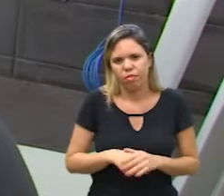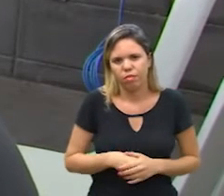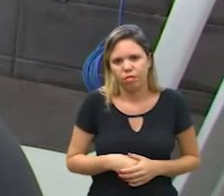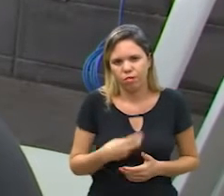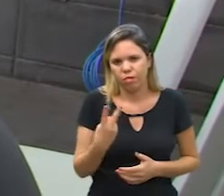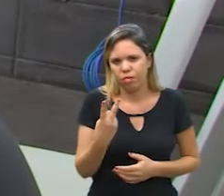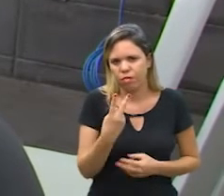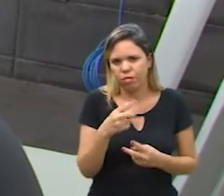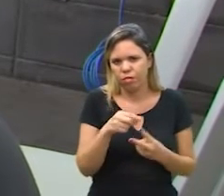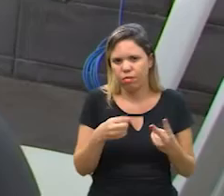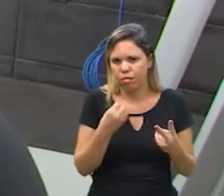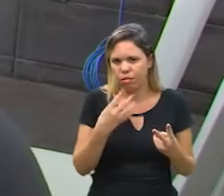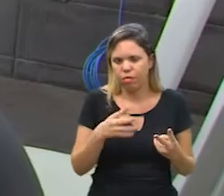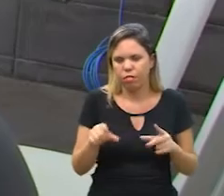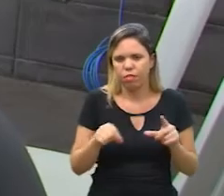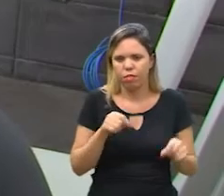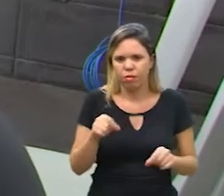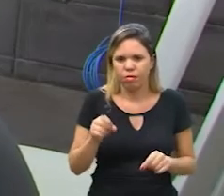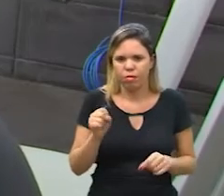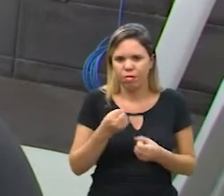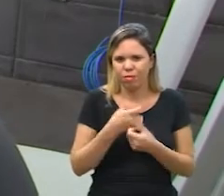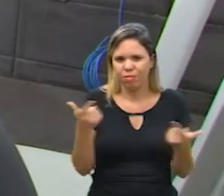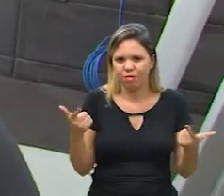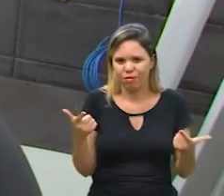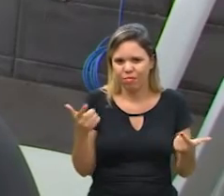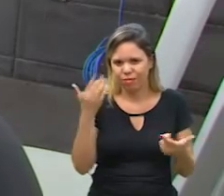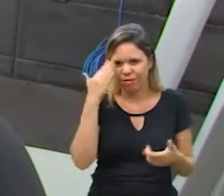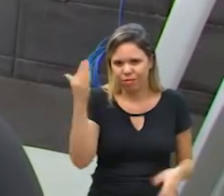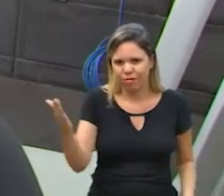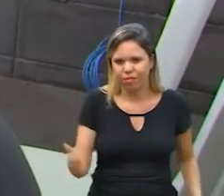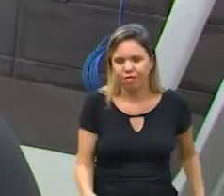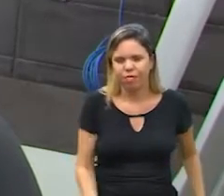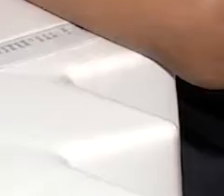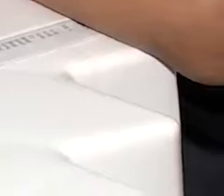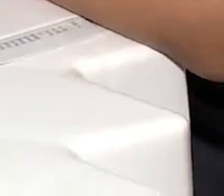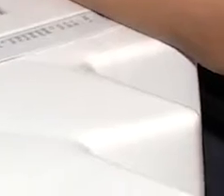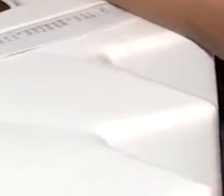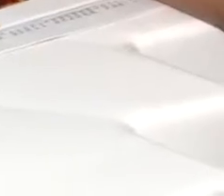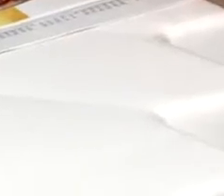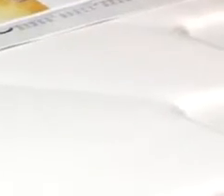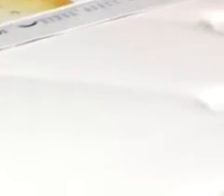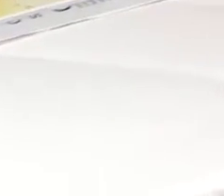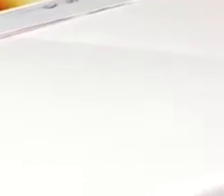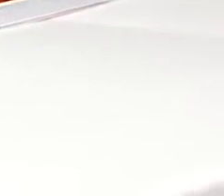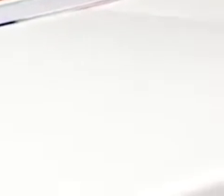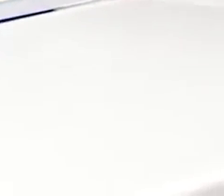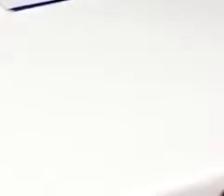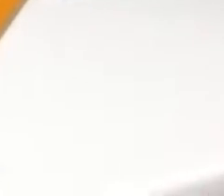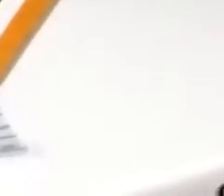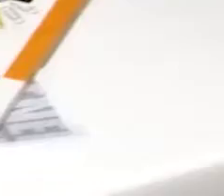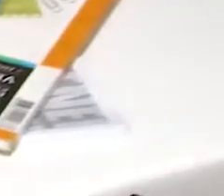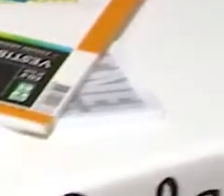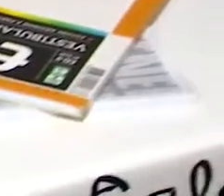né, senhor? Duas boas opções. Sim, senhor. Boa sorte. Obrigado, senhor.